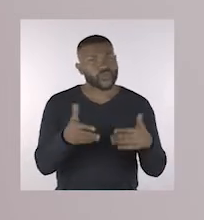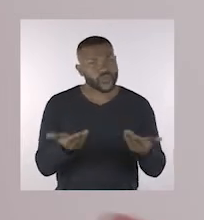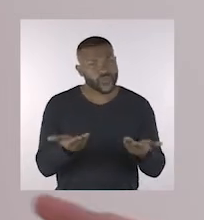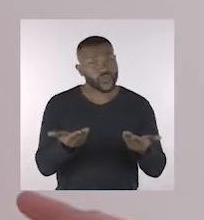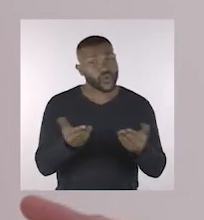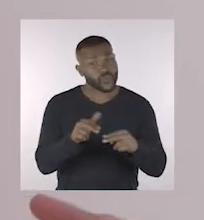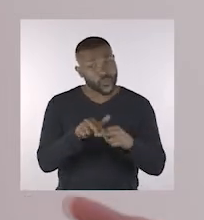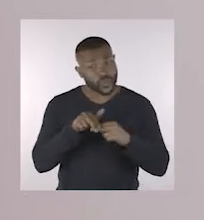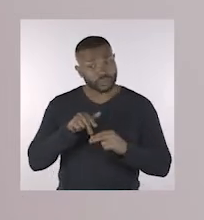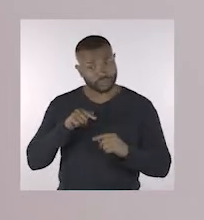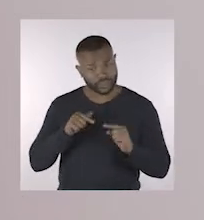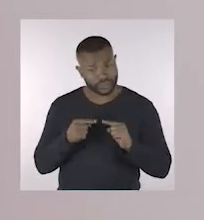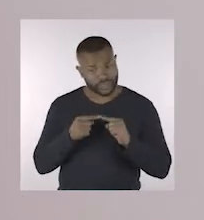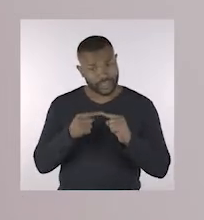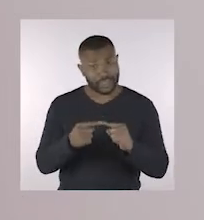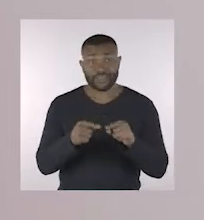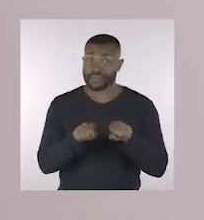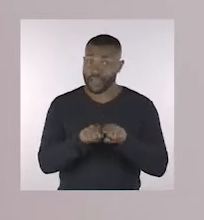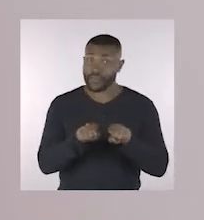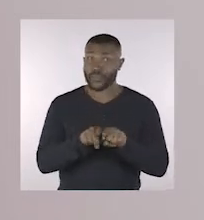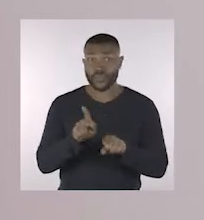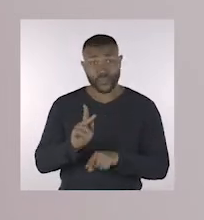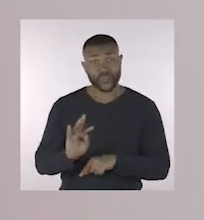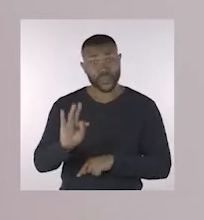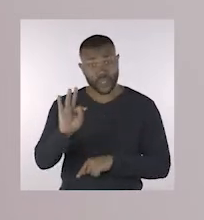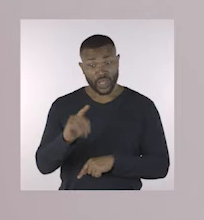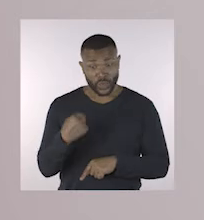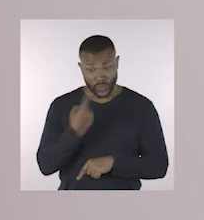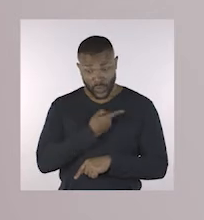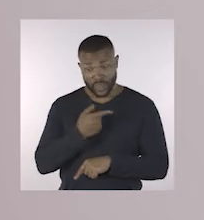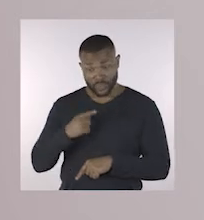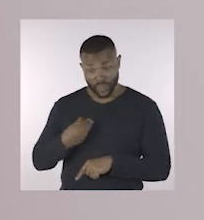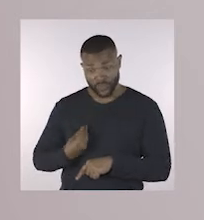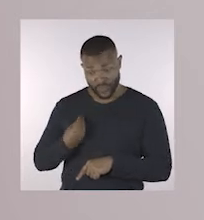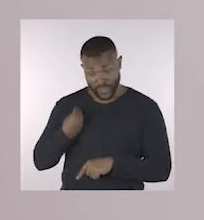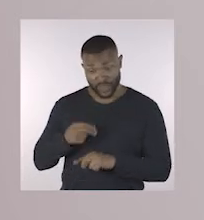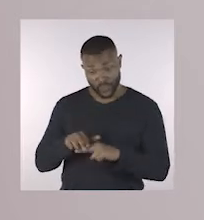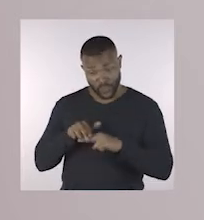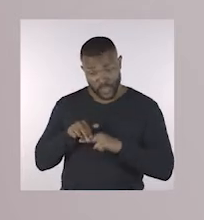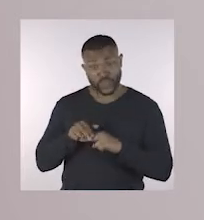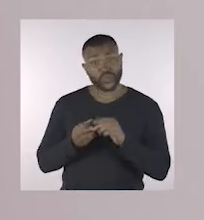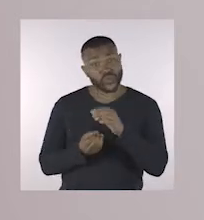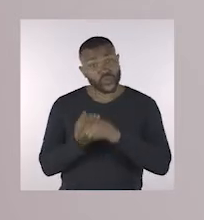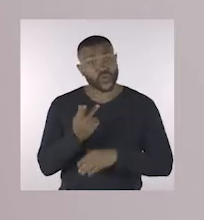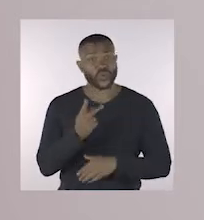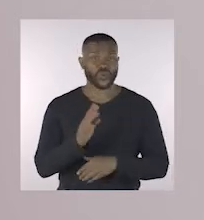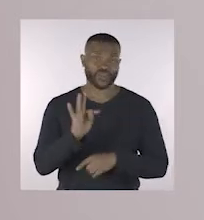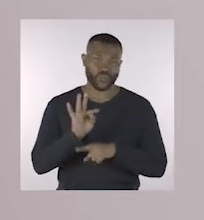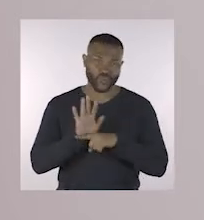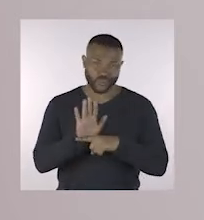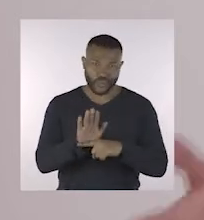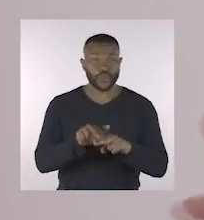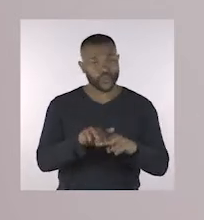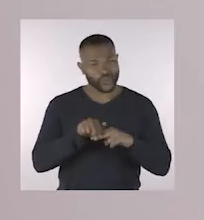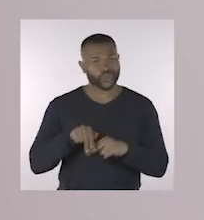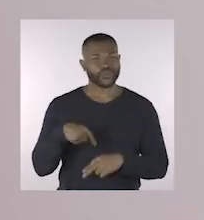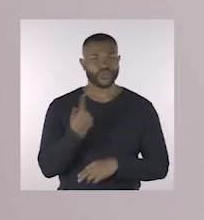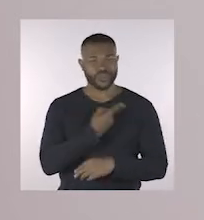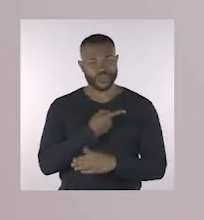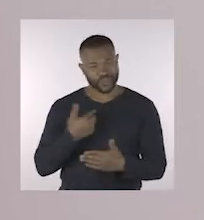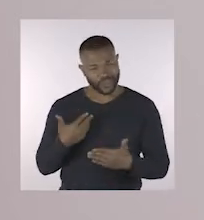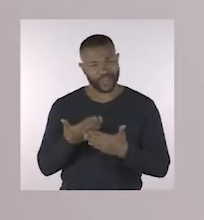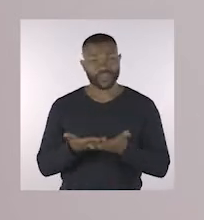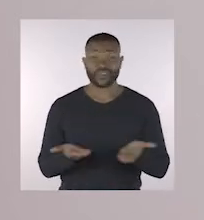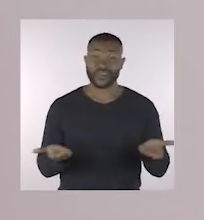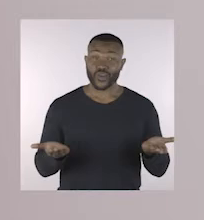senão não teria sentido e nem o PT teria sentido a gente só existe para isso por isso que foi criado o PT e por